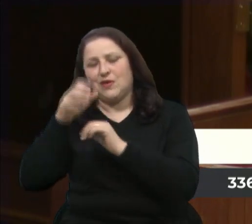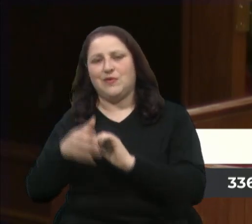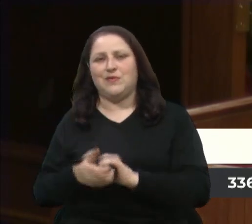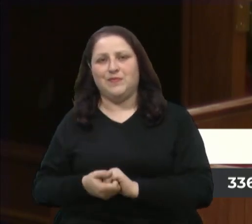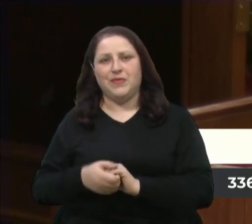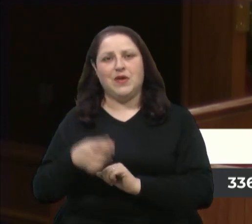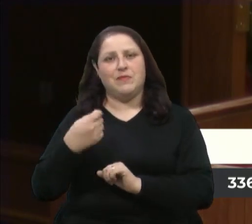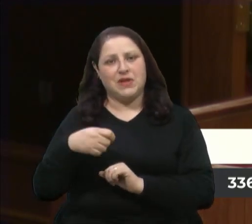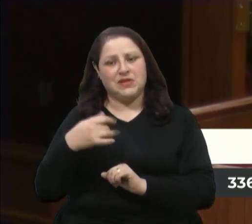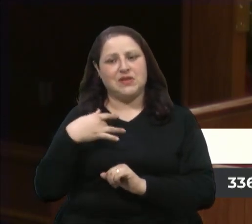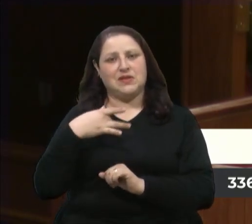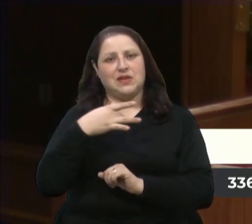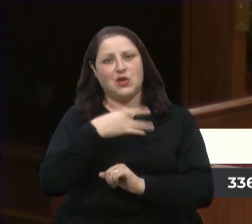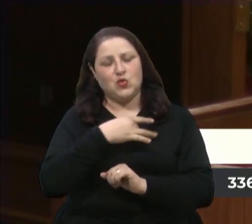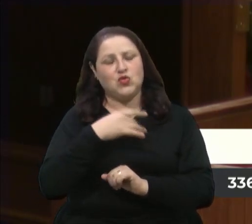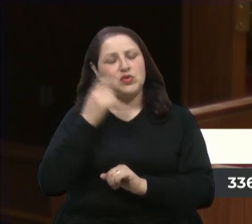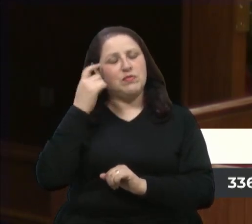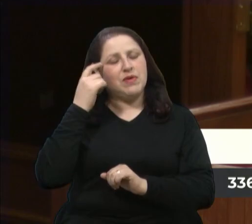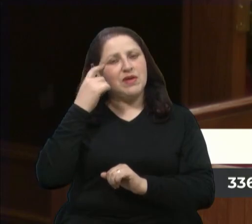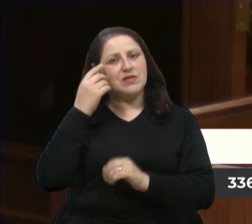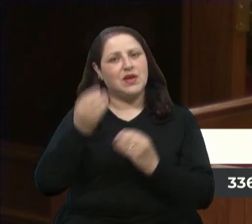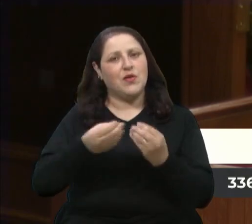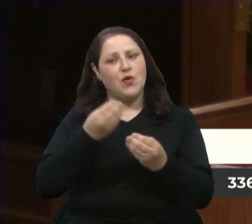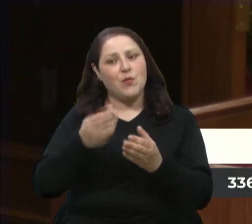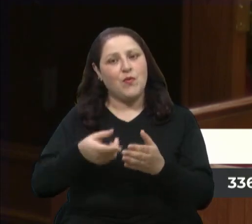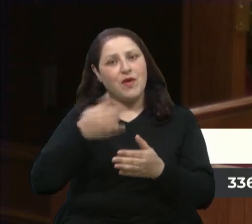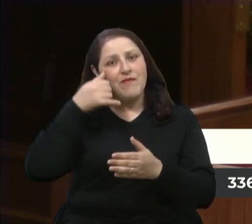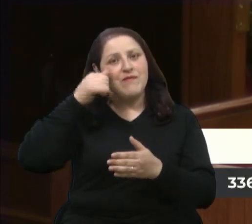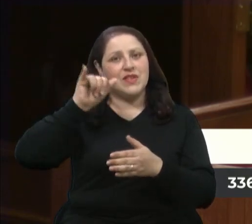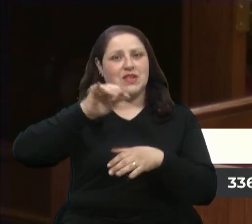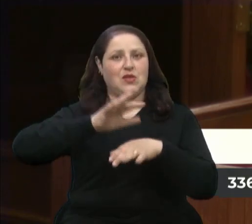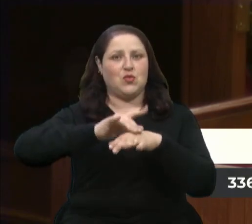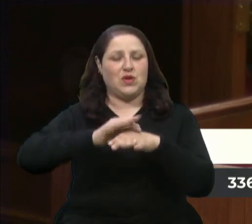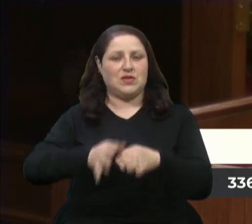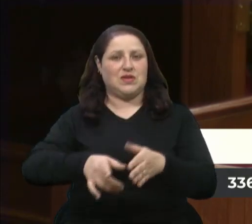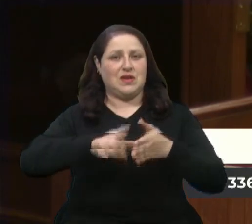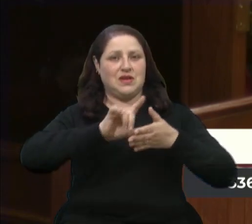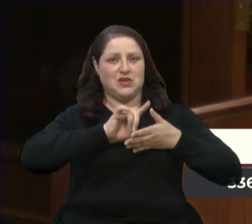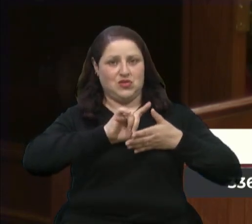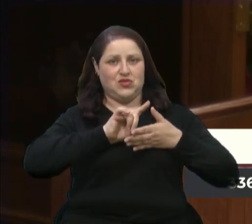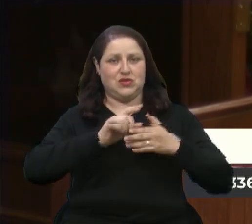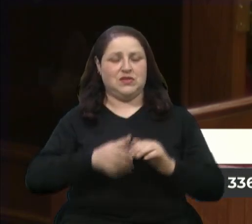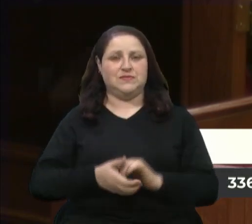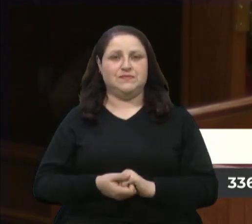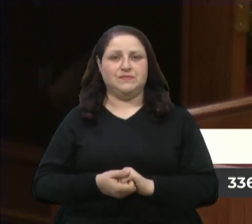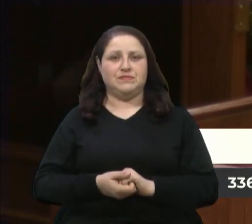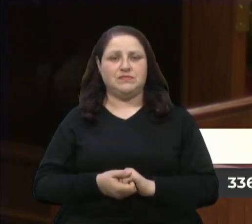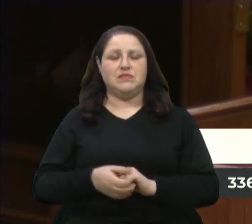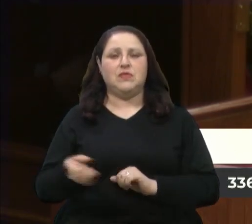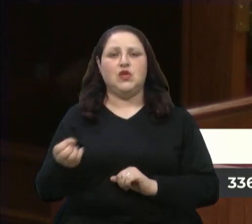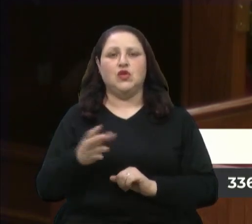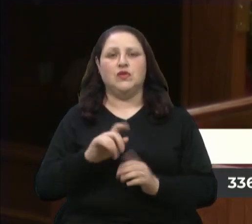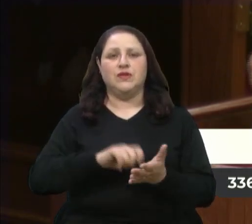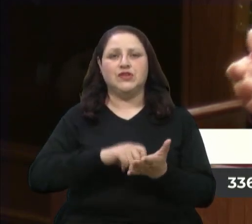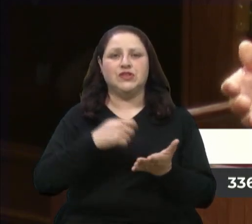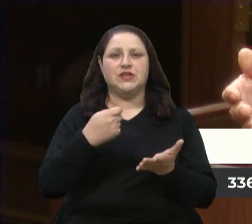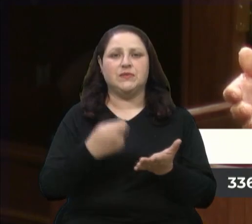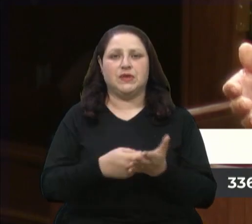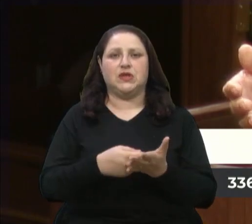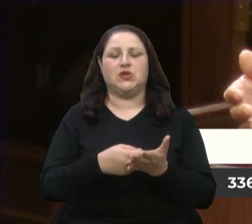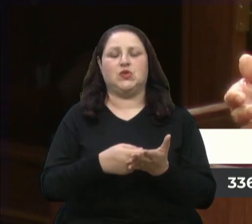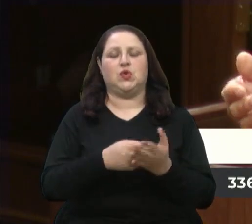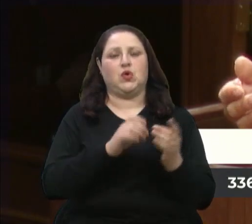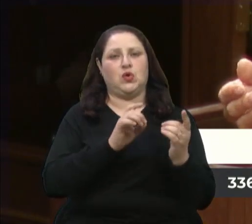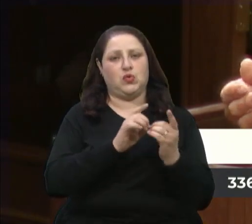prevenção. Mas sobre esse novo agendamento de consulta, a gente sabe que é um novo